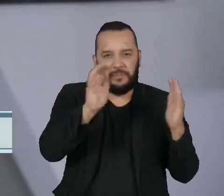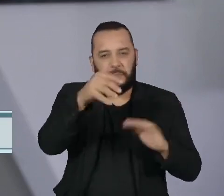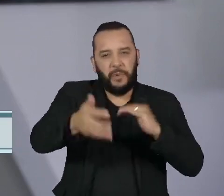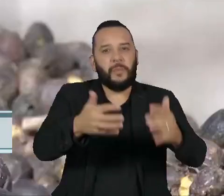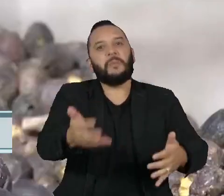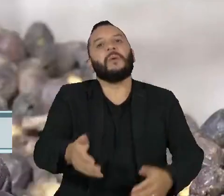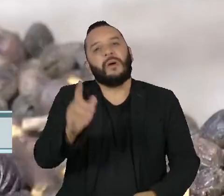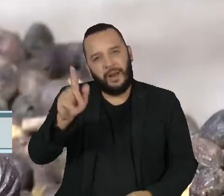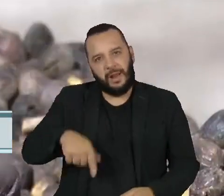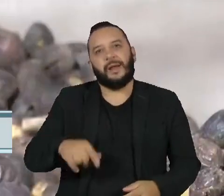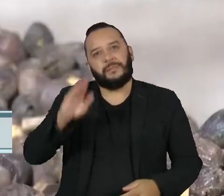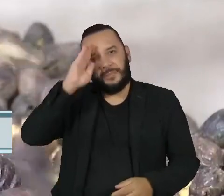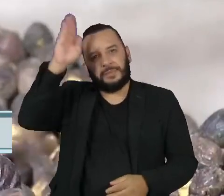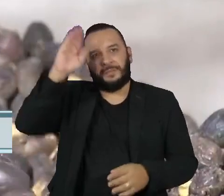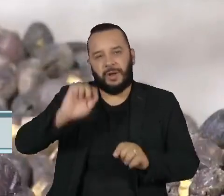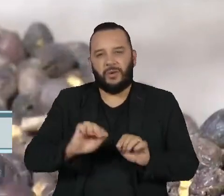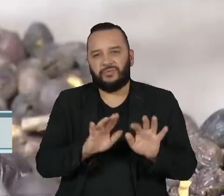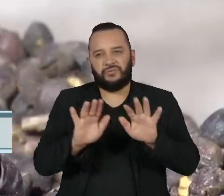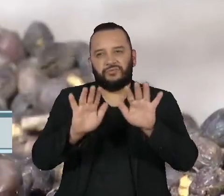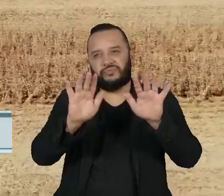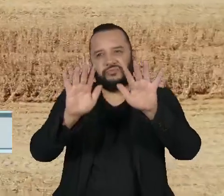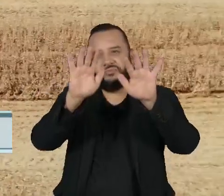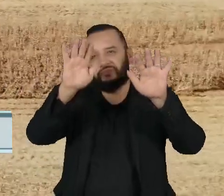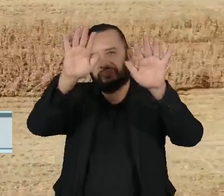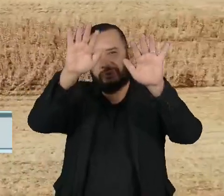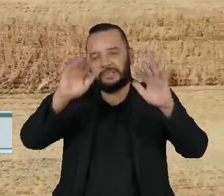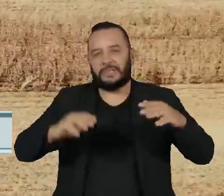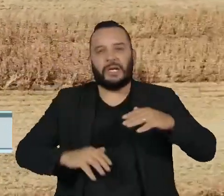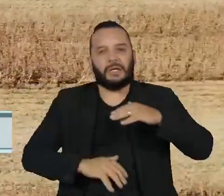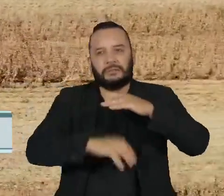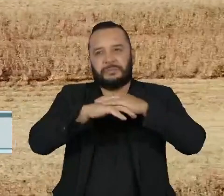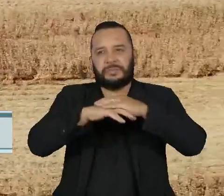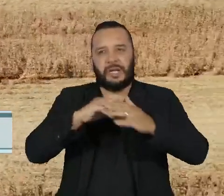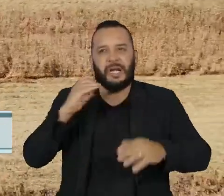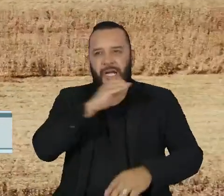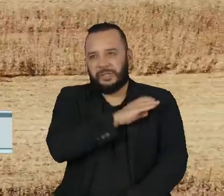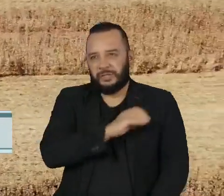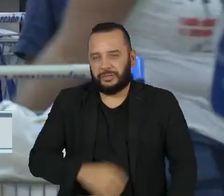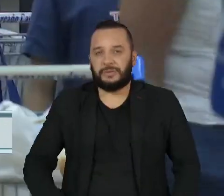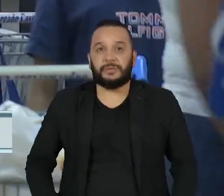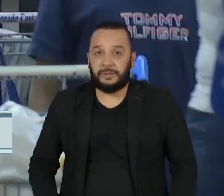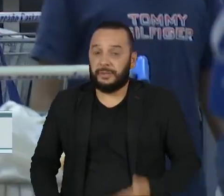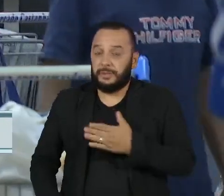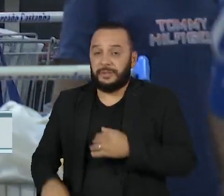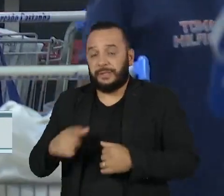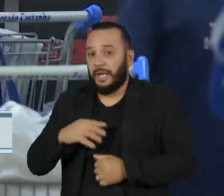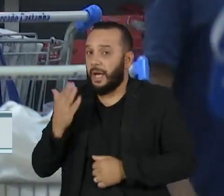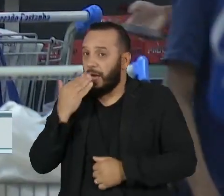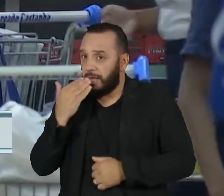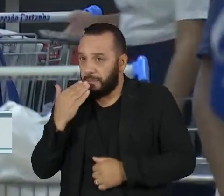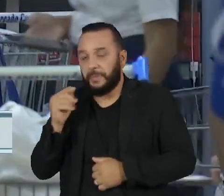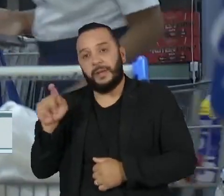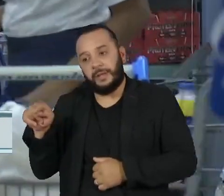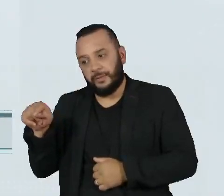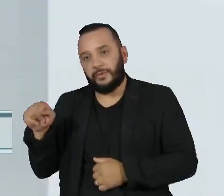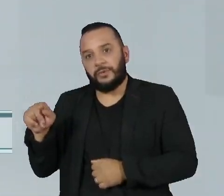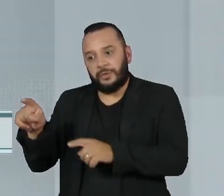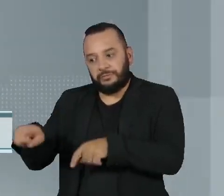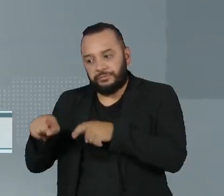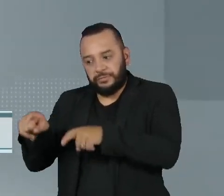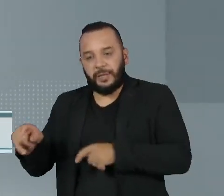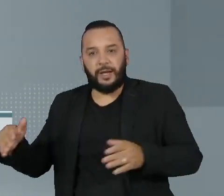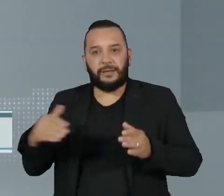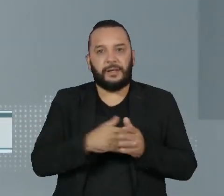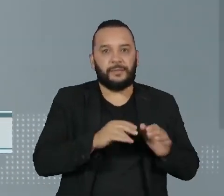gases. O estudo analisou o impacto da cadeia de produção de alimentos do campo às prateleiras do supermercado. A